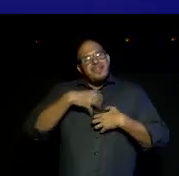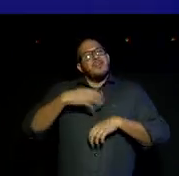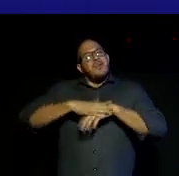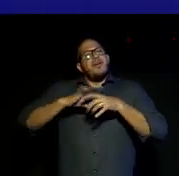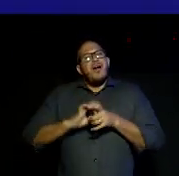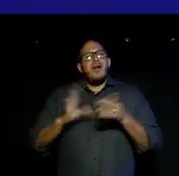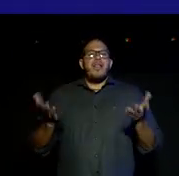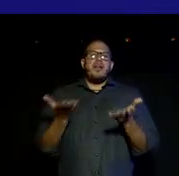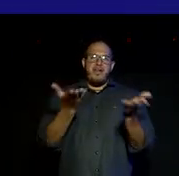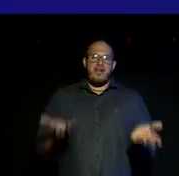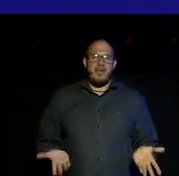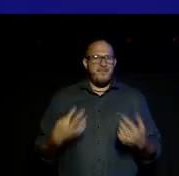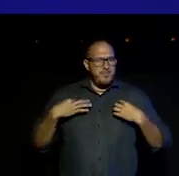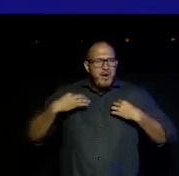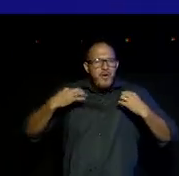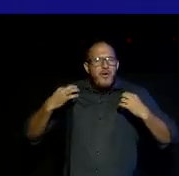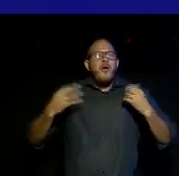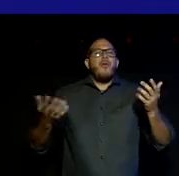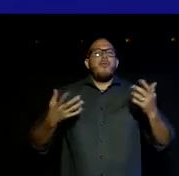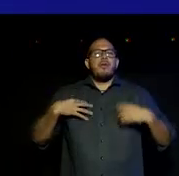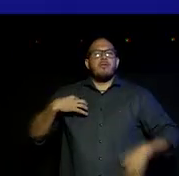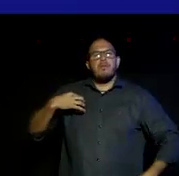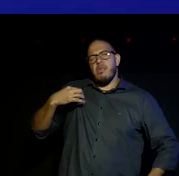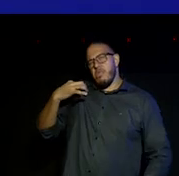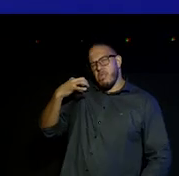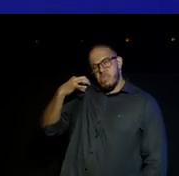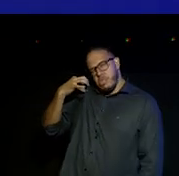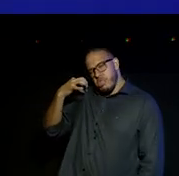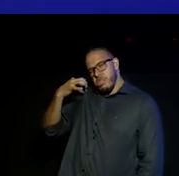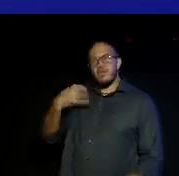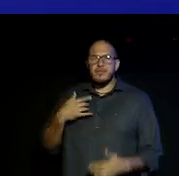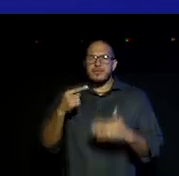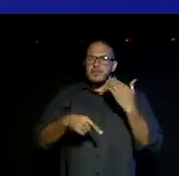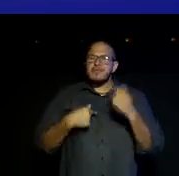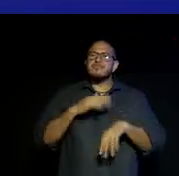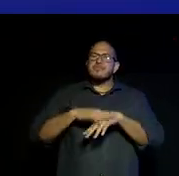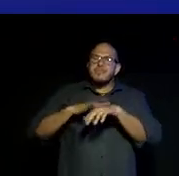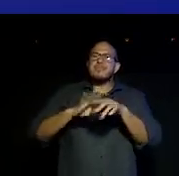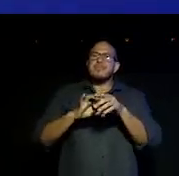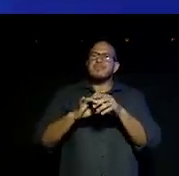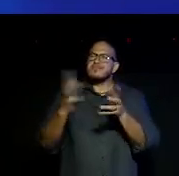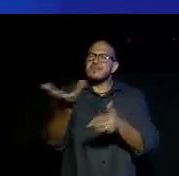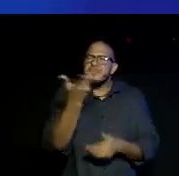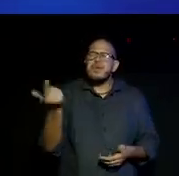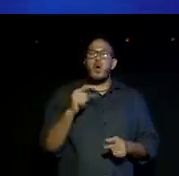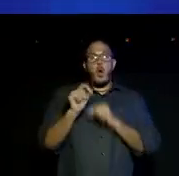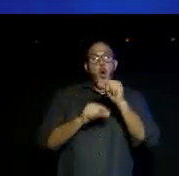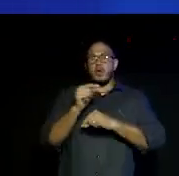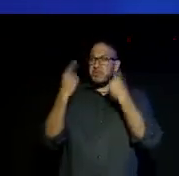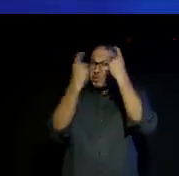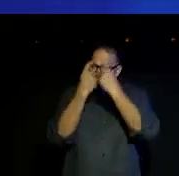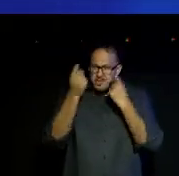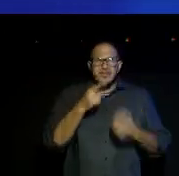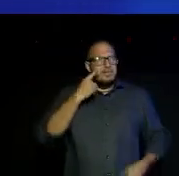sente despojado. Uma roupa assim um pouco desengonçada, como se você estivesse despojado da elegância ou da preocupação